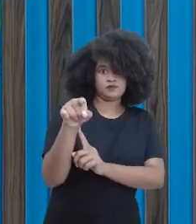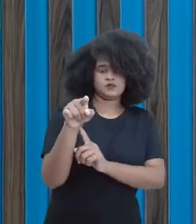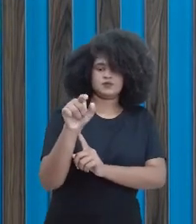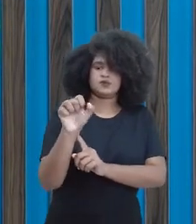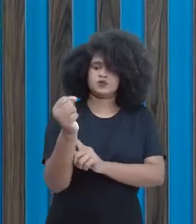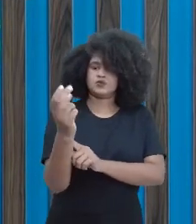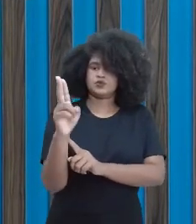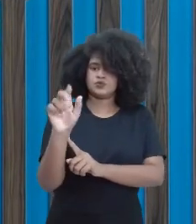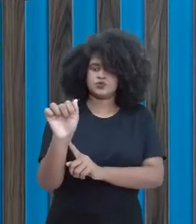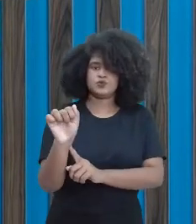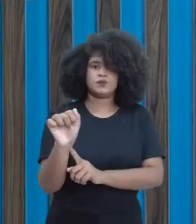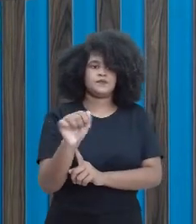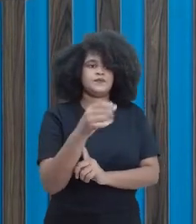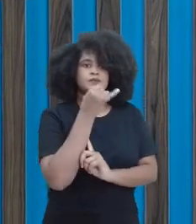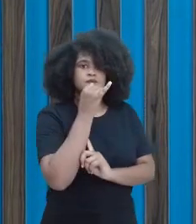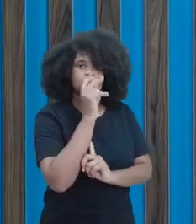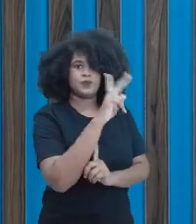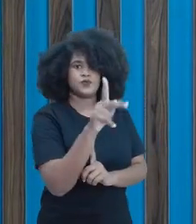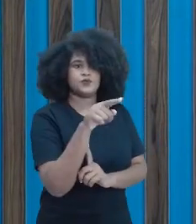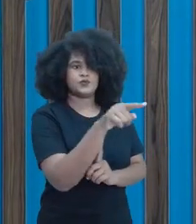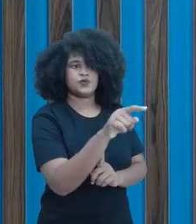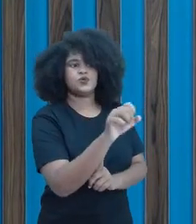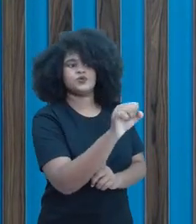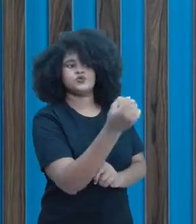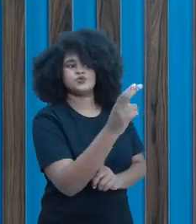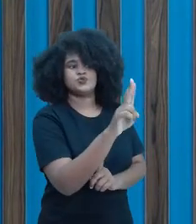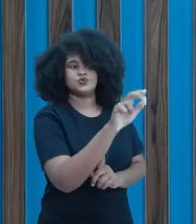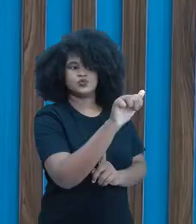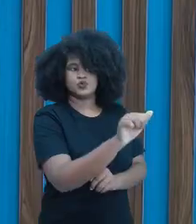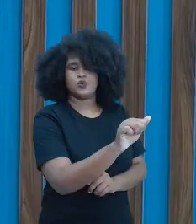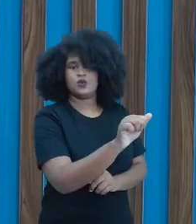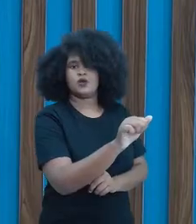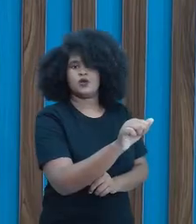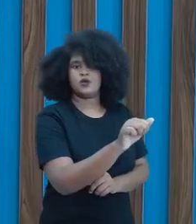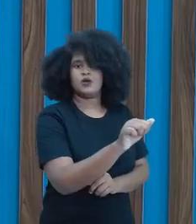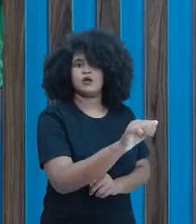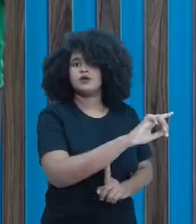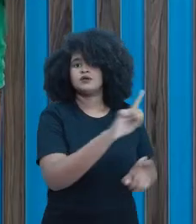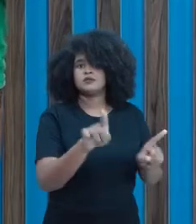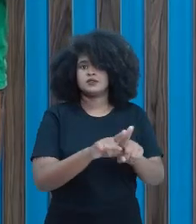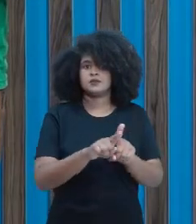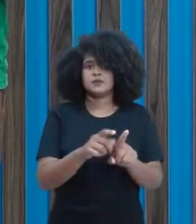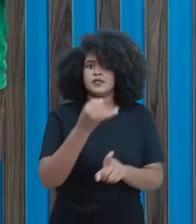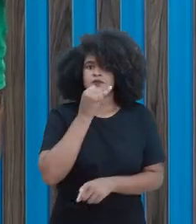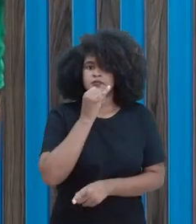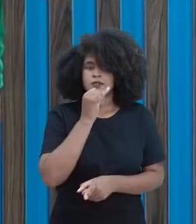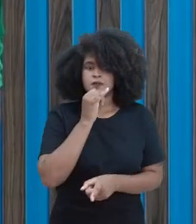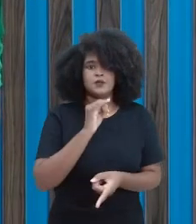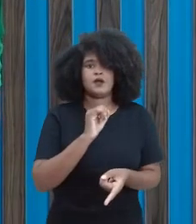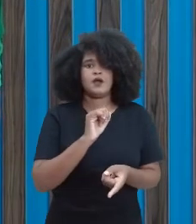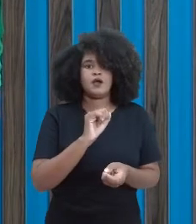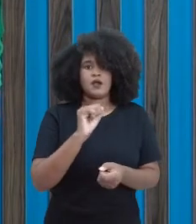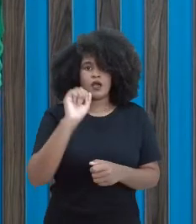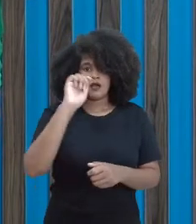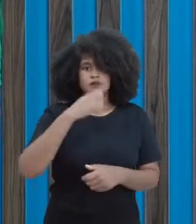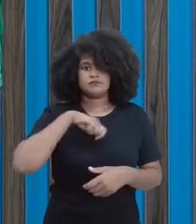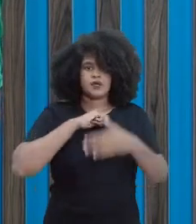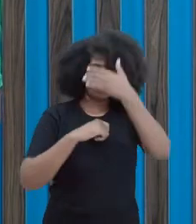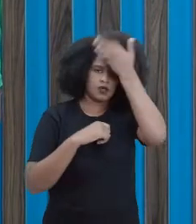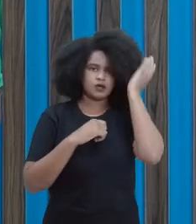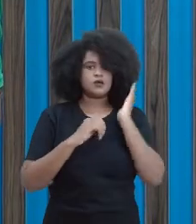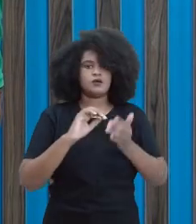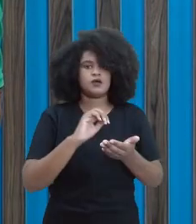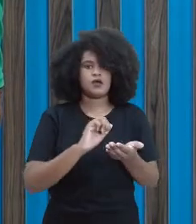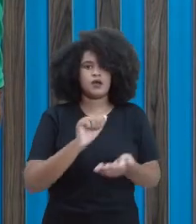para professor Rony, então, ou seja, ele, dizendo em português sua para Amanda, ou seja, ela.